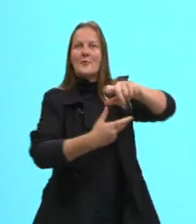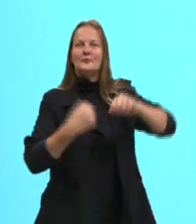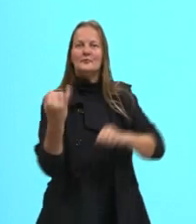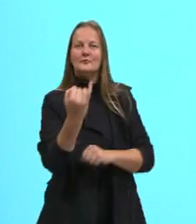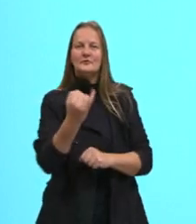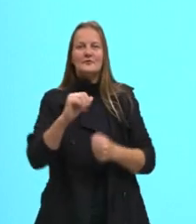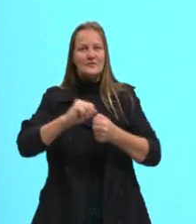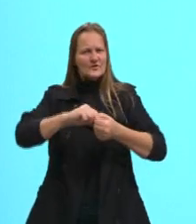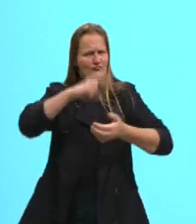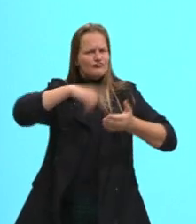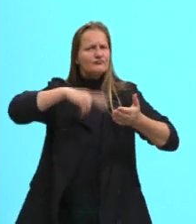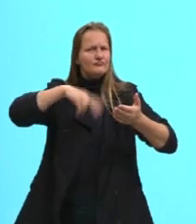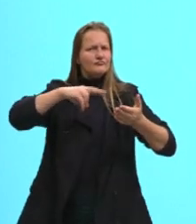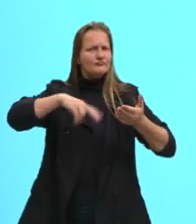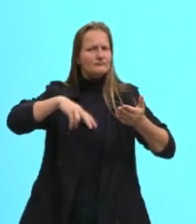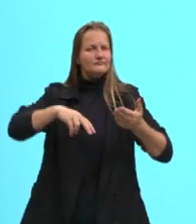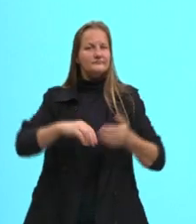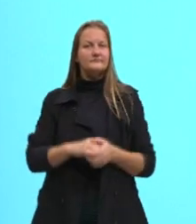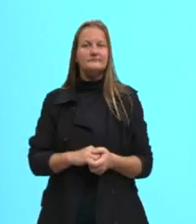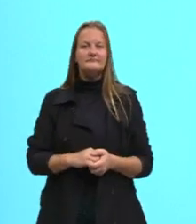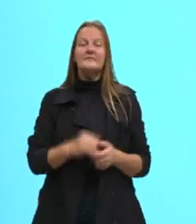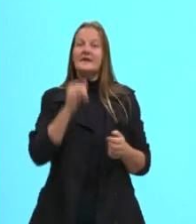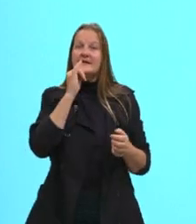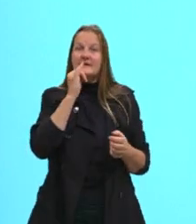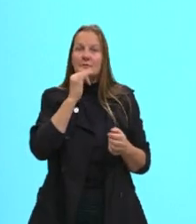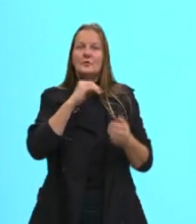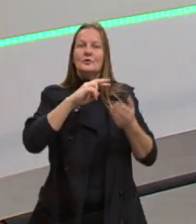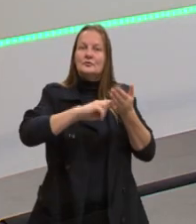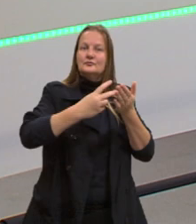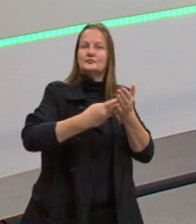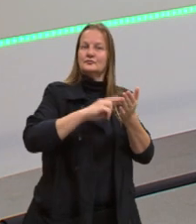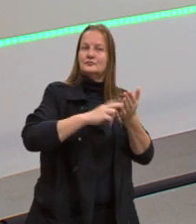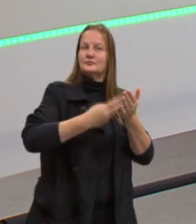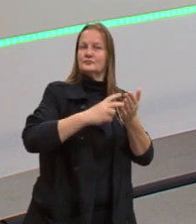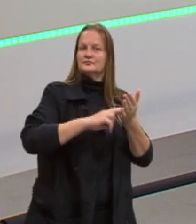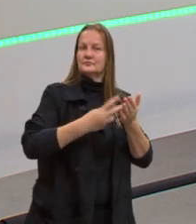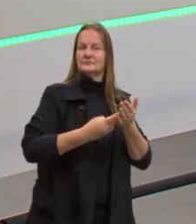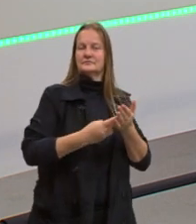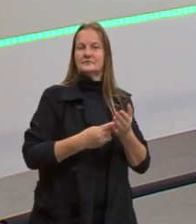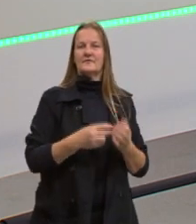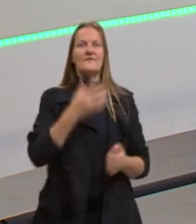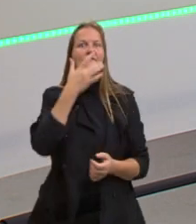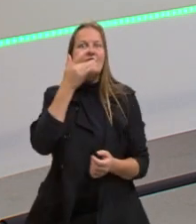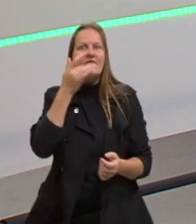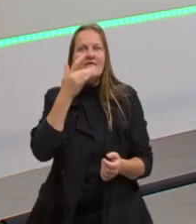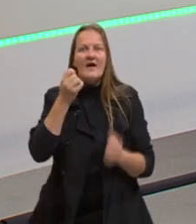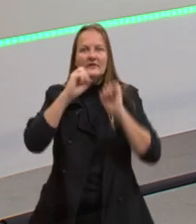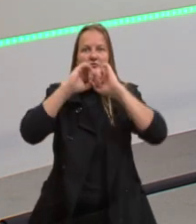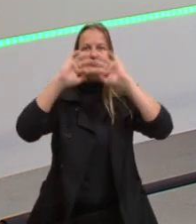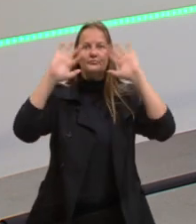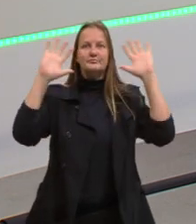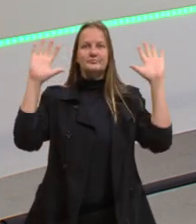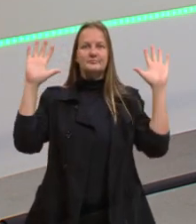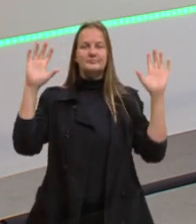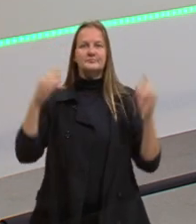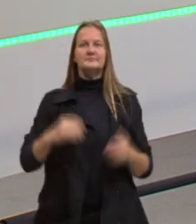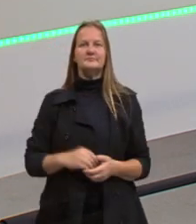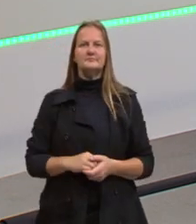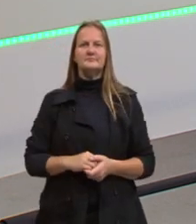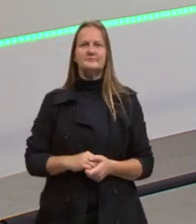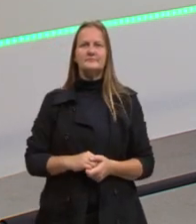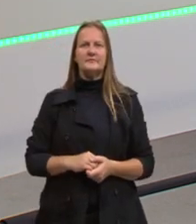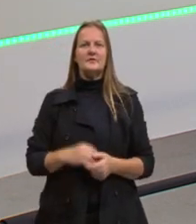importante que se faça a leitura bom pessoal aqui eu estou fazendo as traduções simultâneas fica muito fácil então né Estou